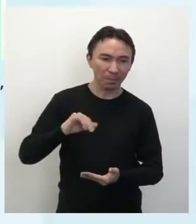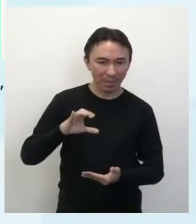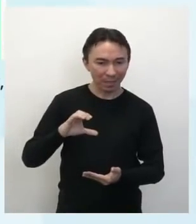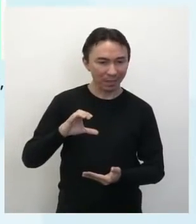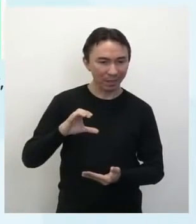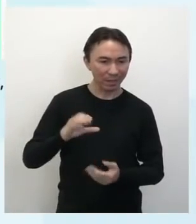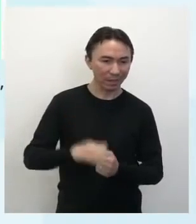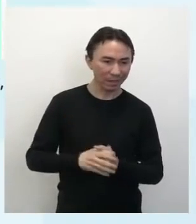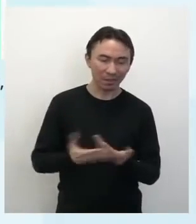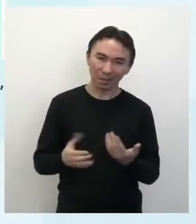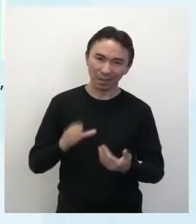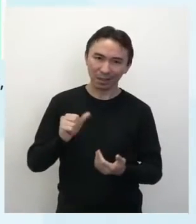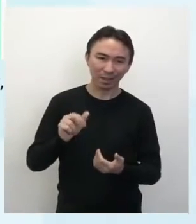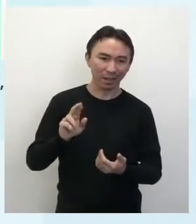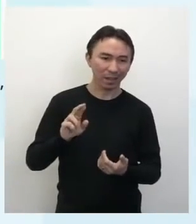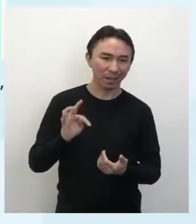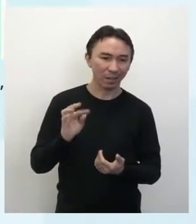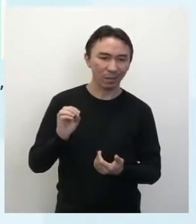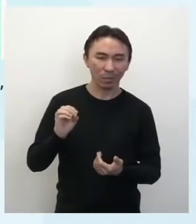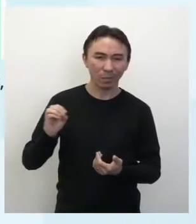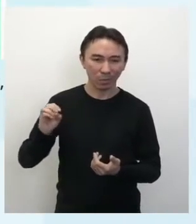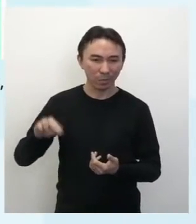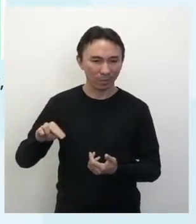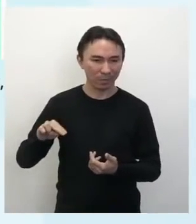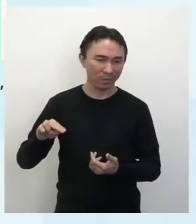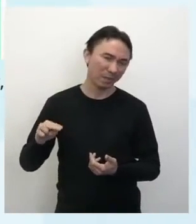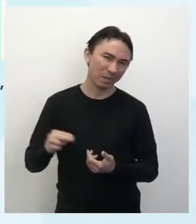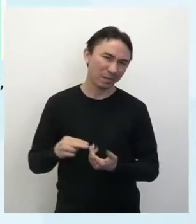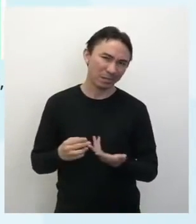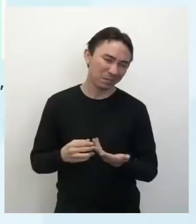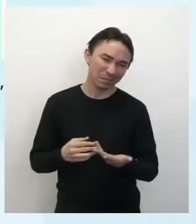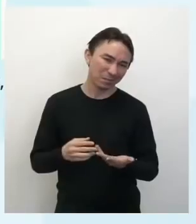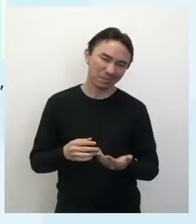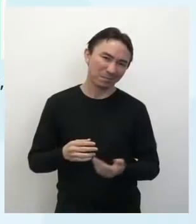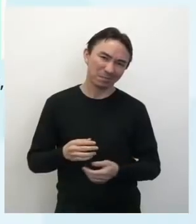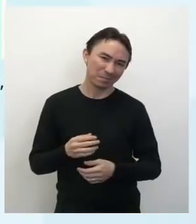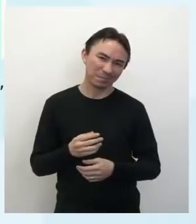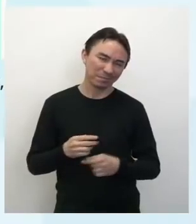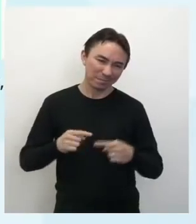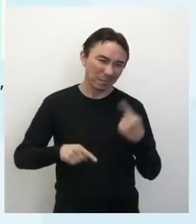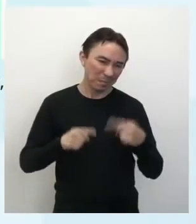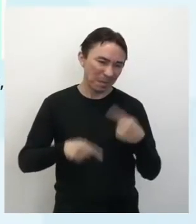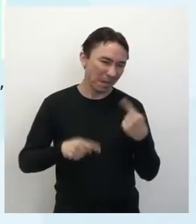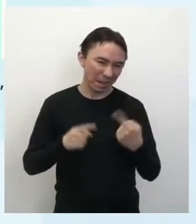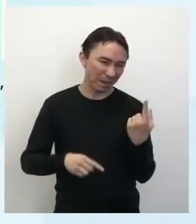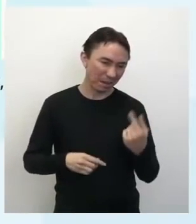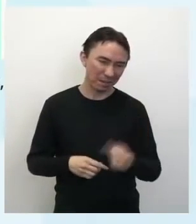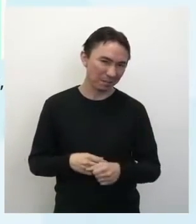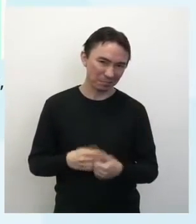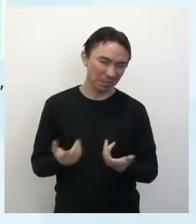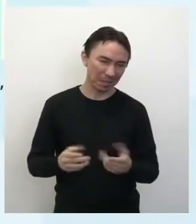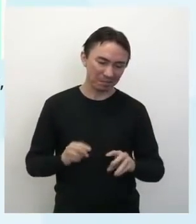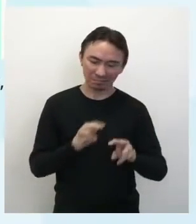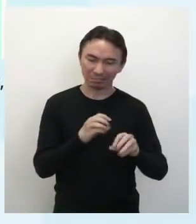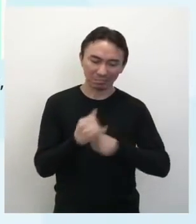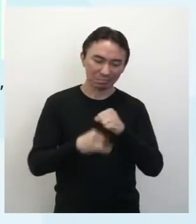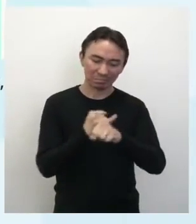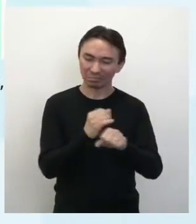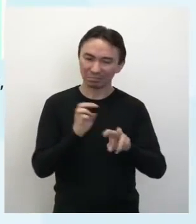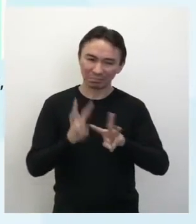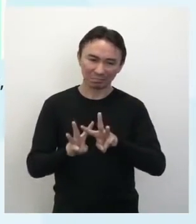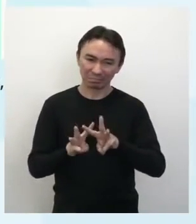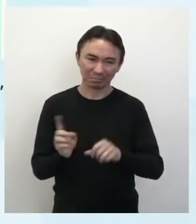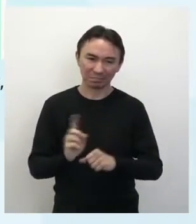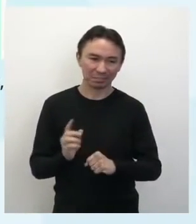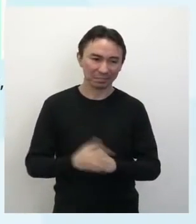de uma revista em quadrinhos, né? Então, um site de cartoons, eles não dá certo aqui, né? Então, a